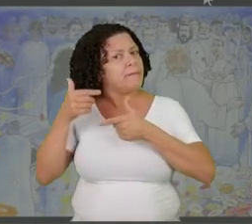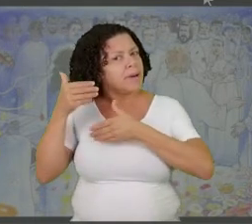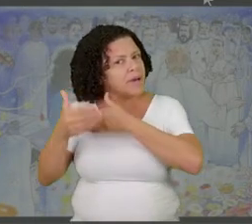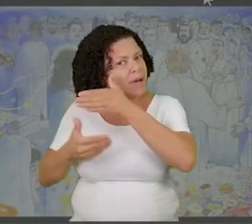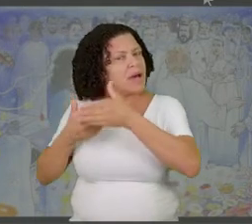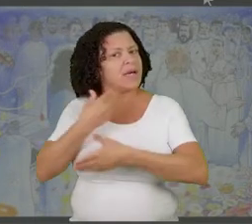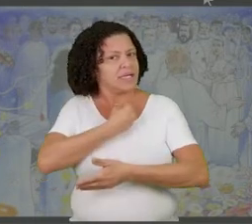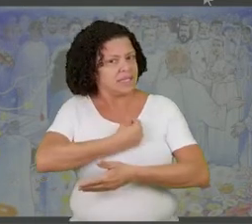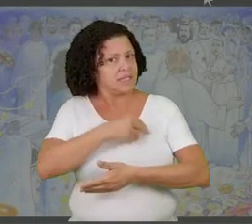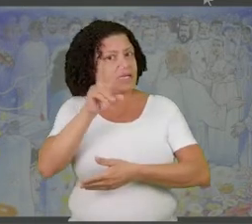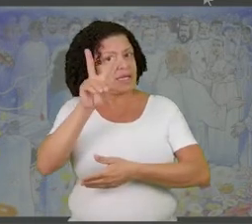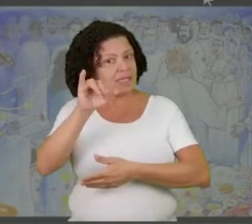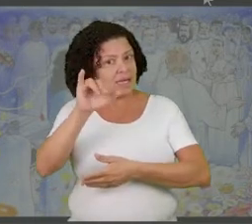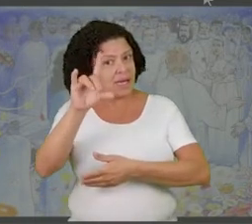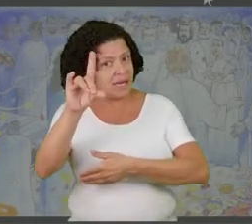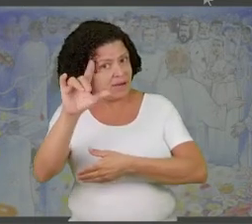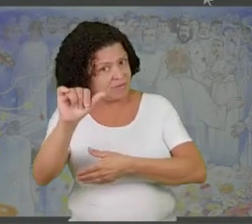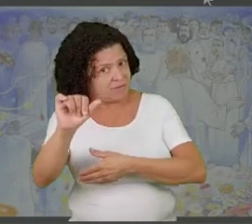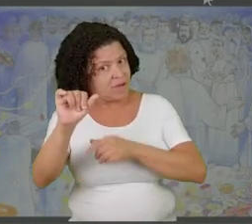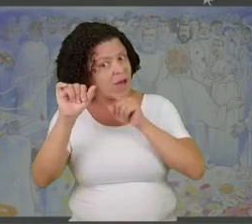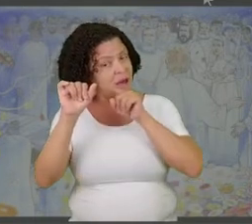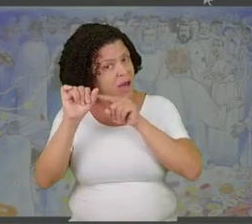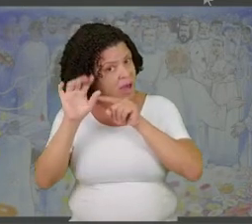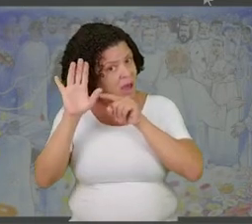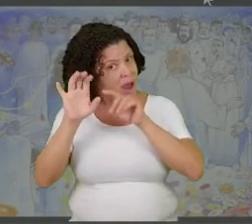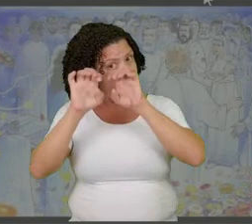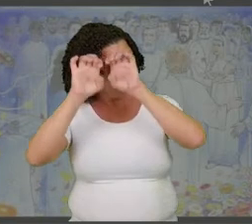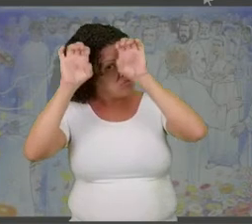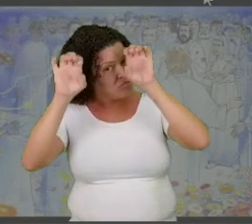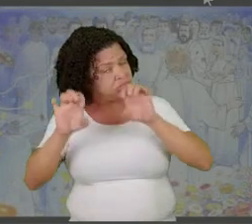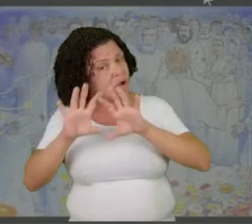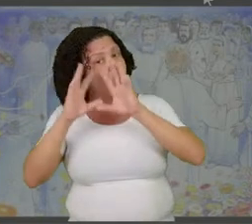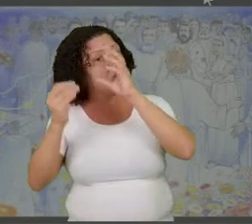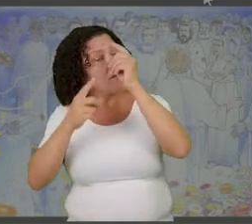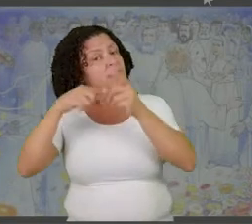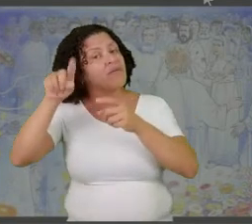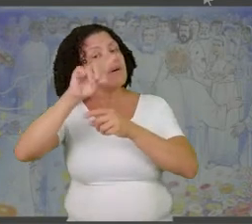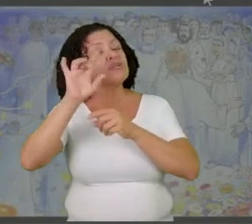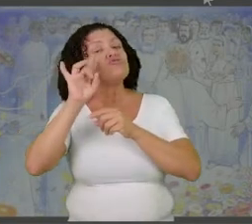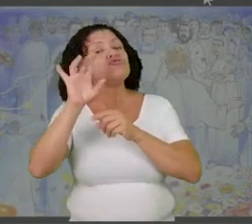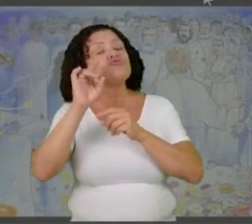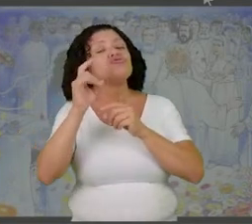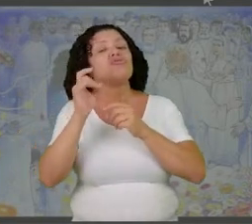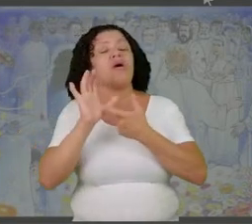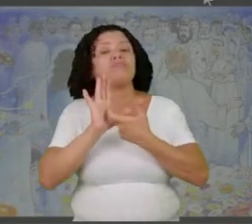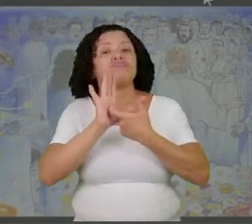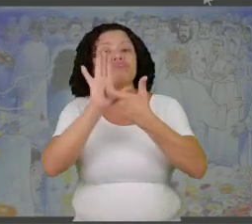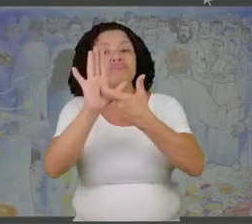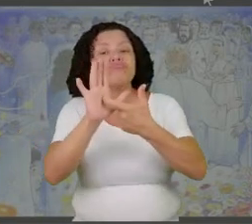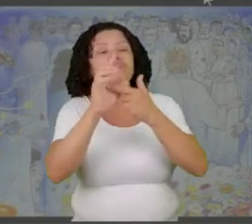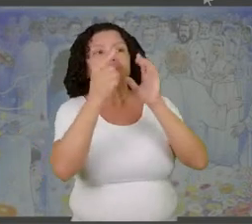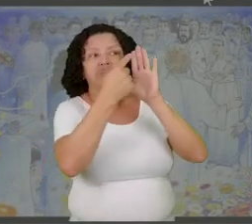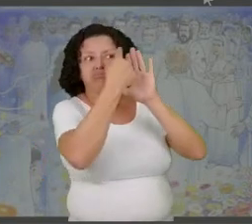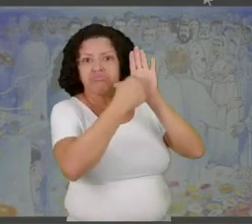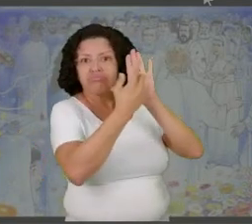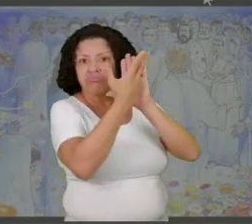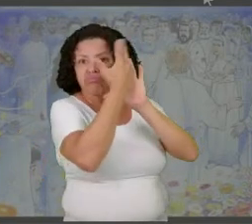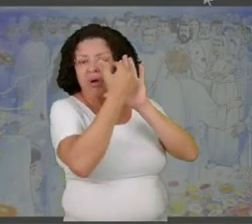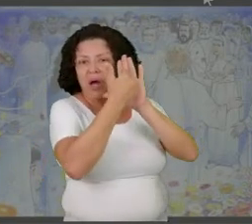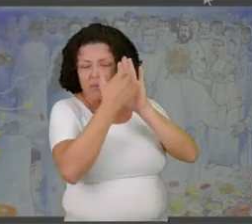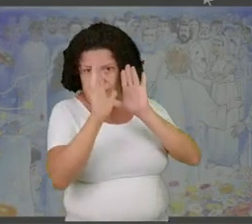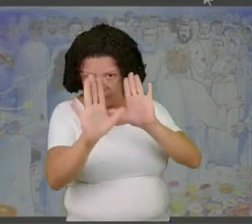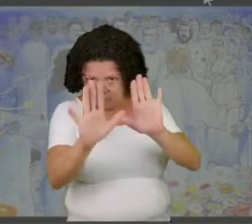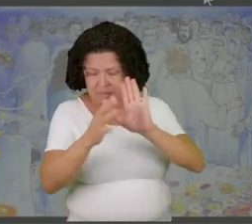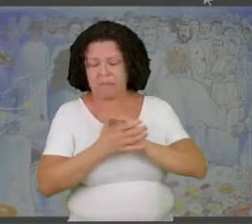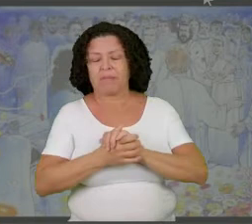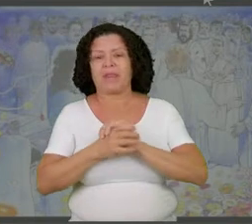processo da vida, né? É um esquema na tentativa de ilustrar um pouquinho e explicar esse funcionamento. Então